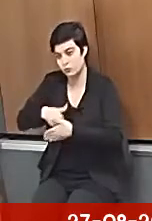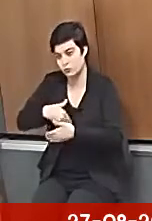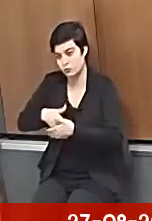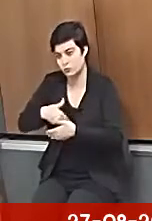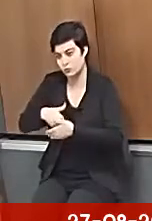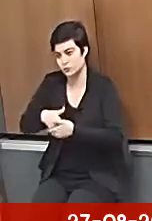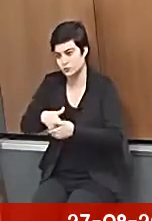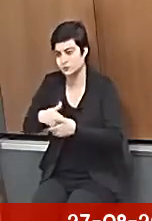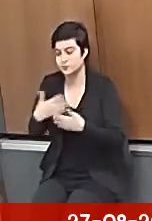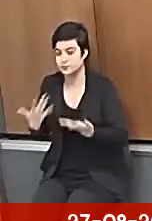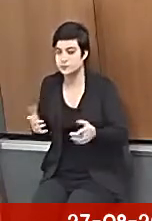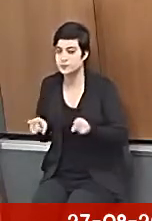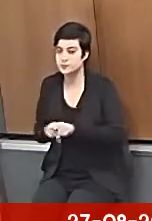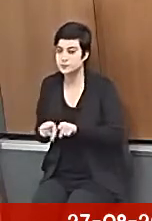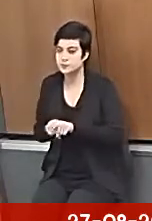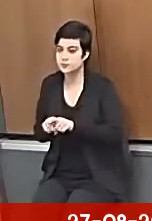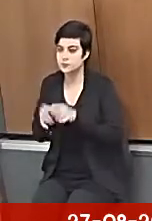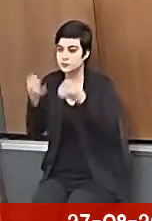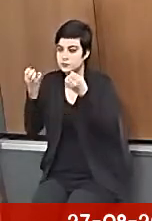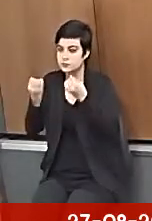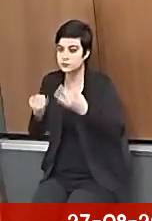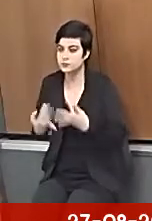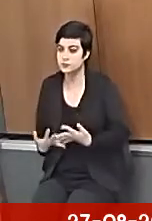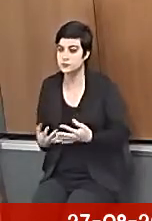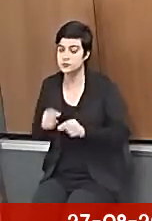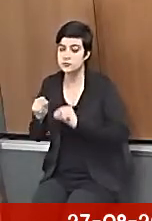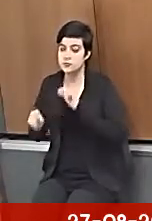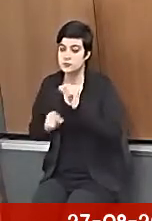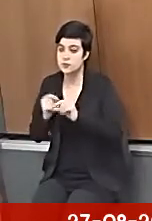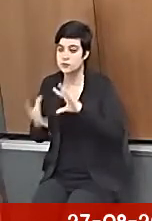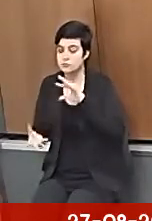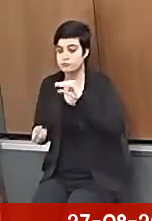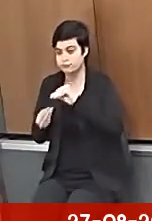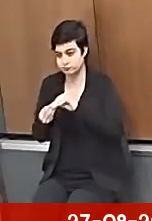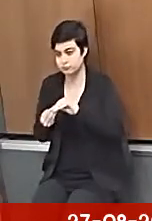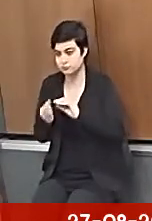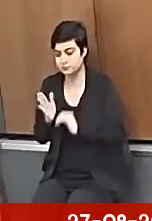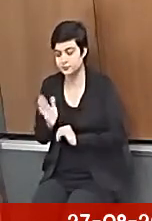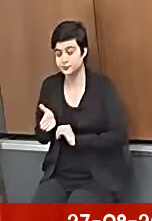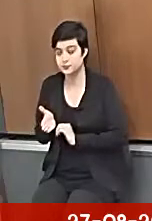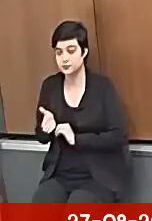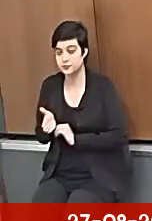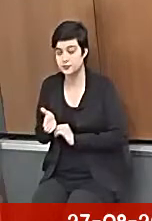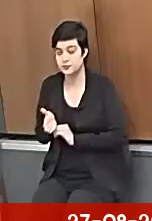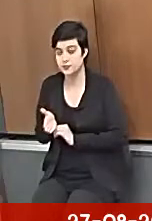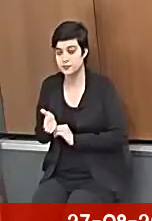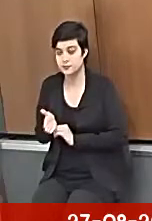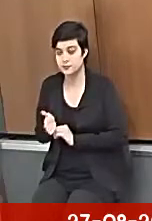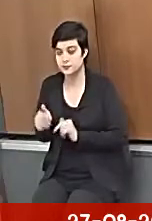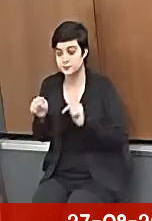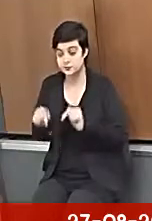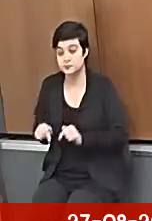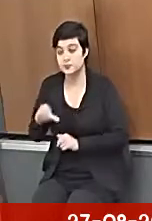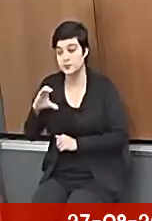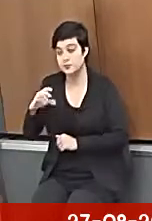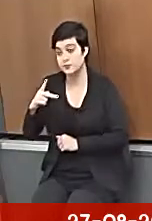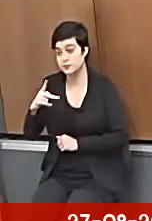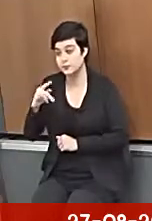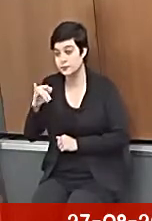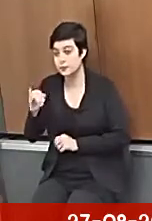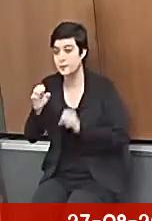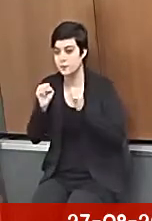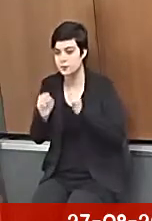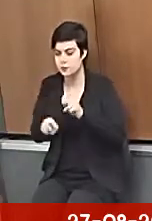já arrisca dizer aqui pra gente e finalizando que essa essa cpi possa de fato